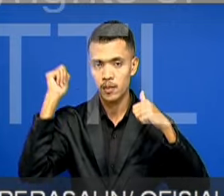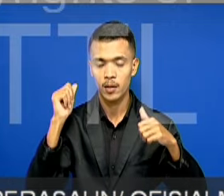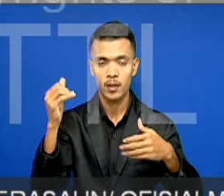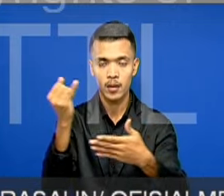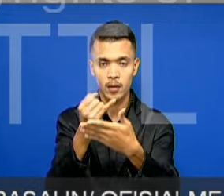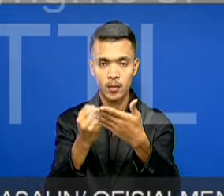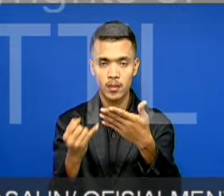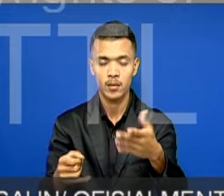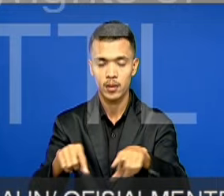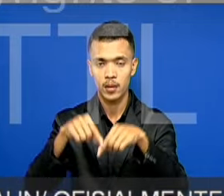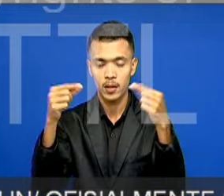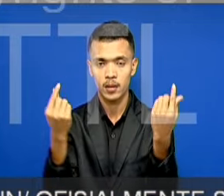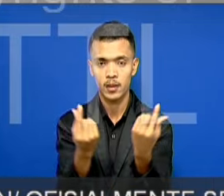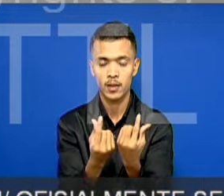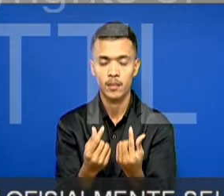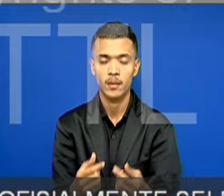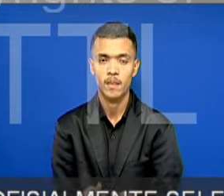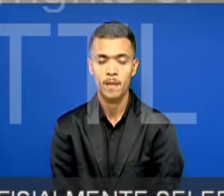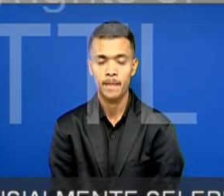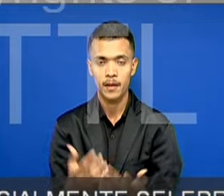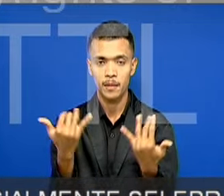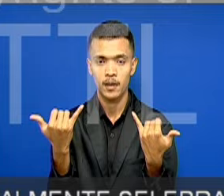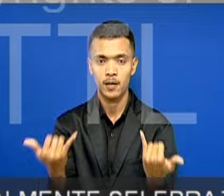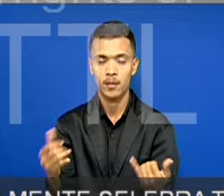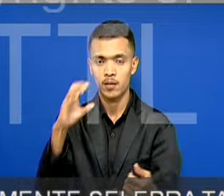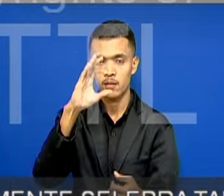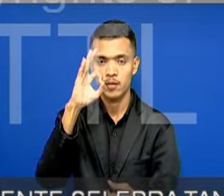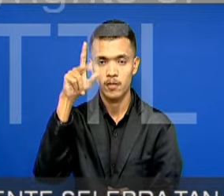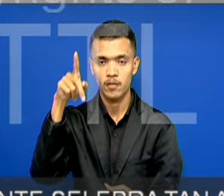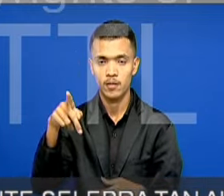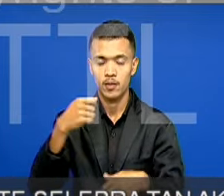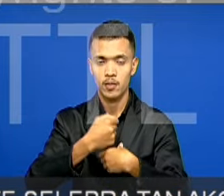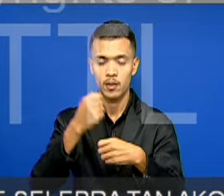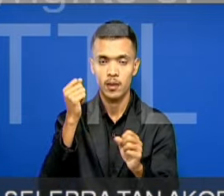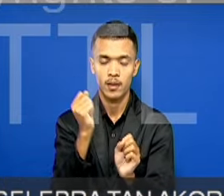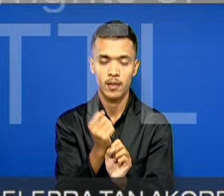Desenha pacote de reforma da administração pública, porque agora não é comissão de função pública.